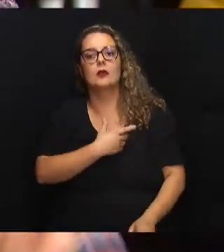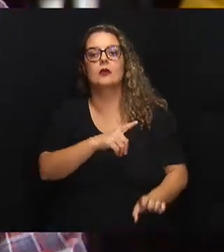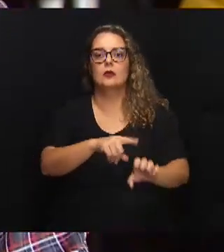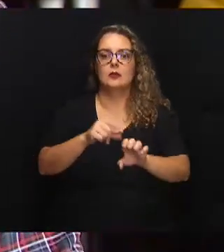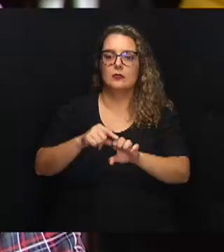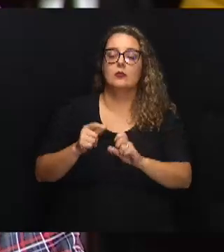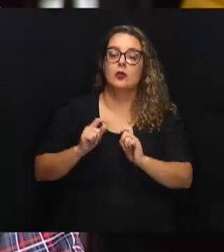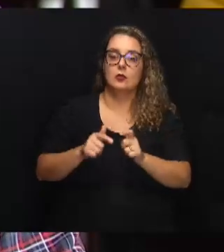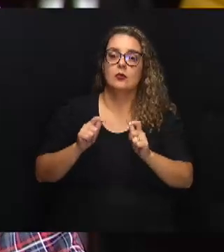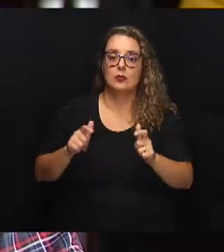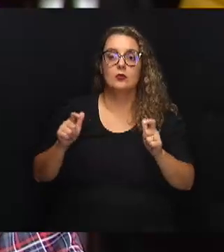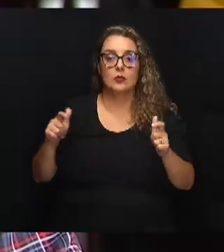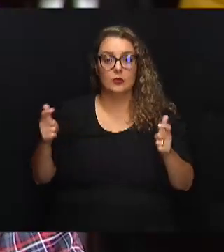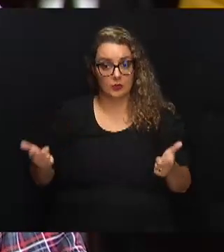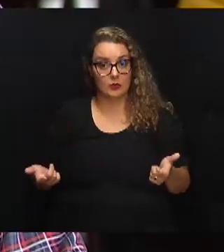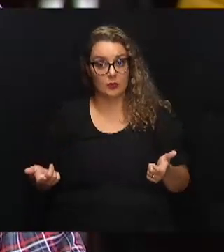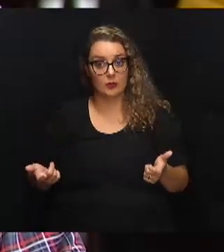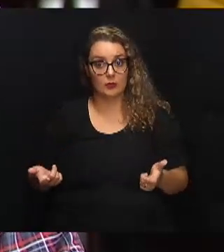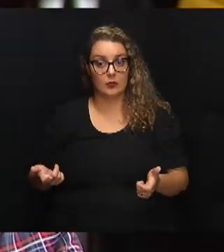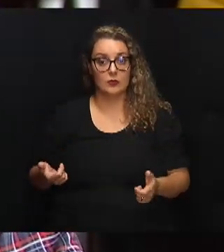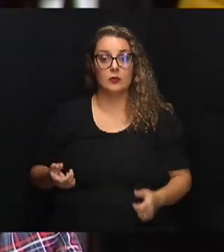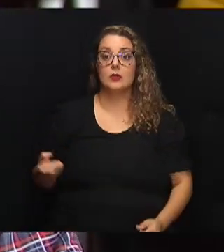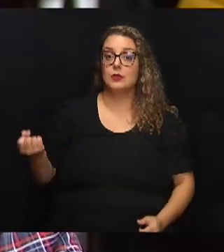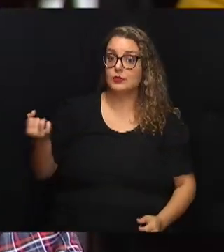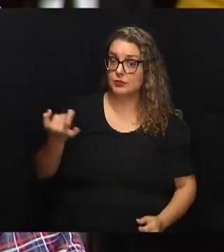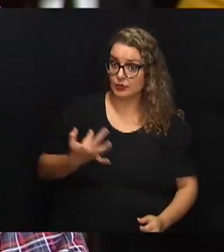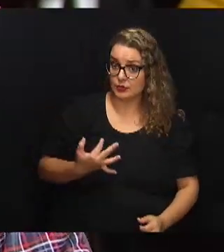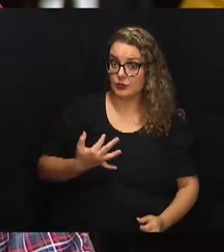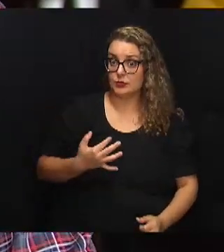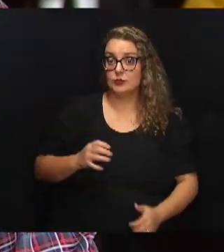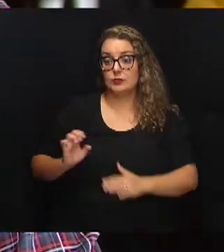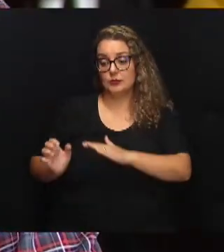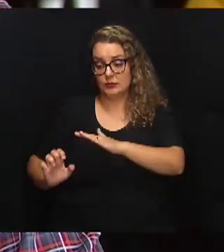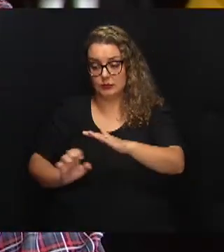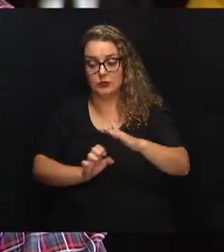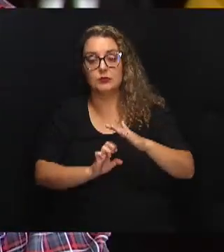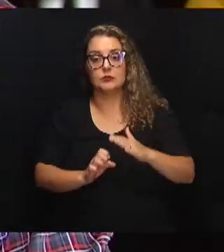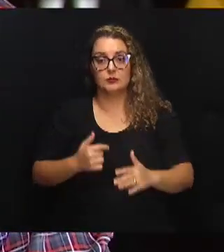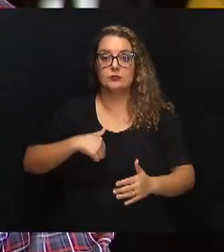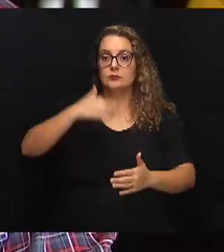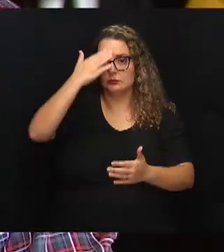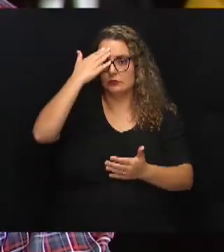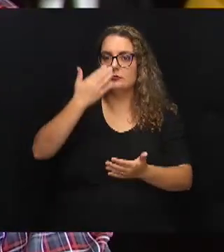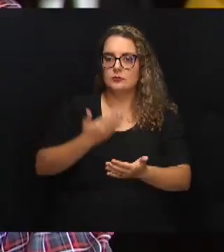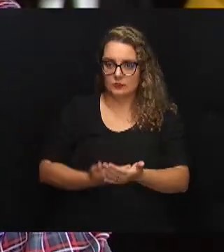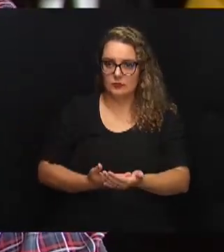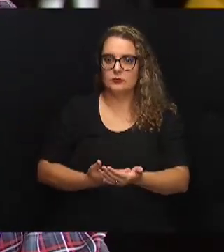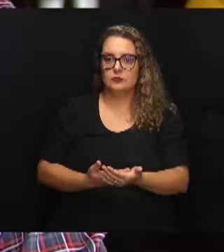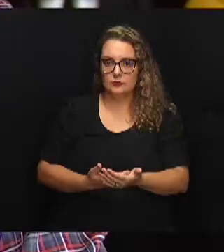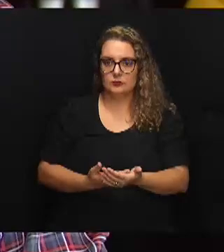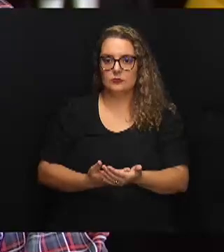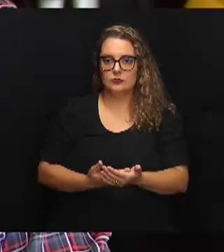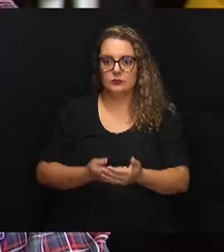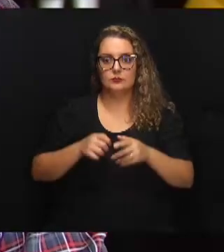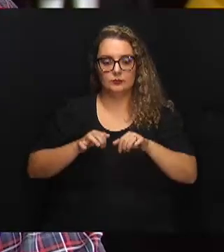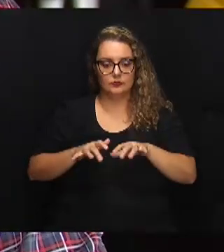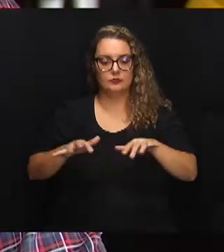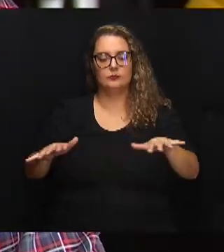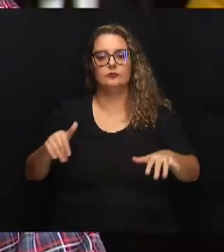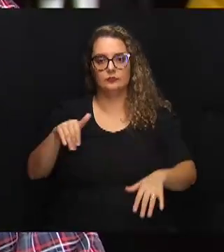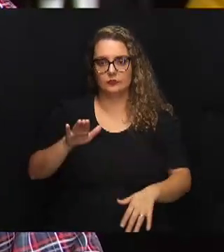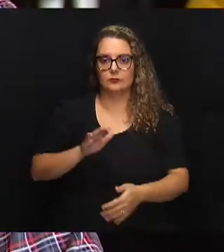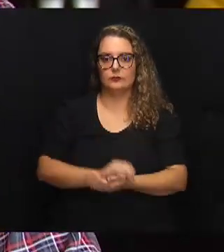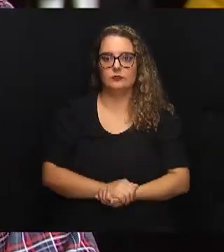foi aumentando aí essa quantidade de empresários, mas eu acredito e creio que a gente vai expandir ainda